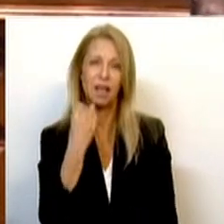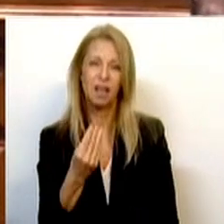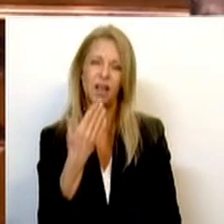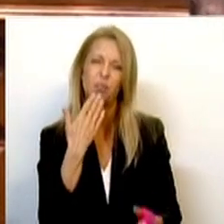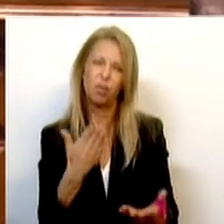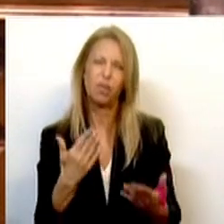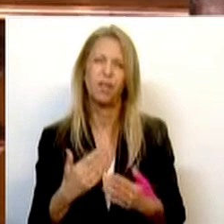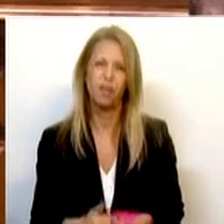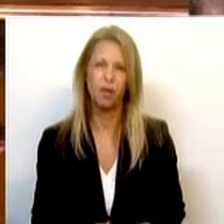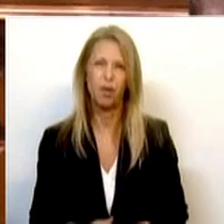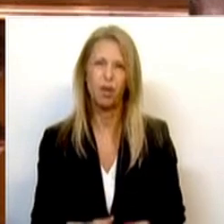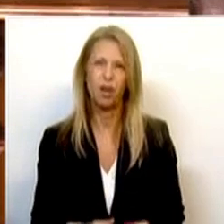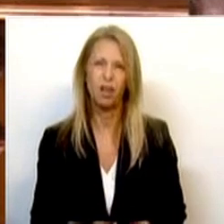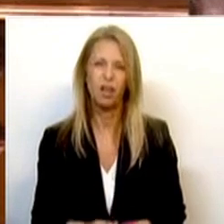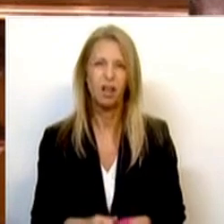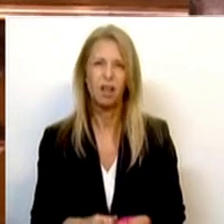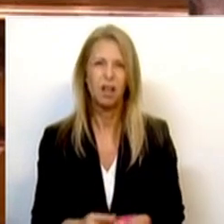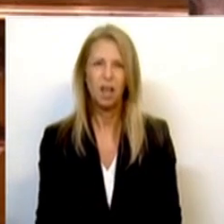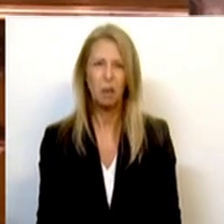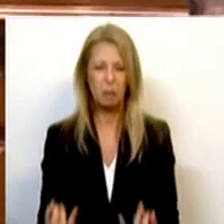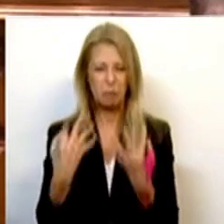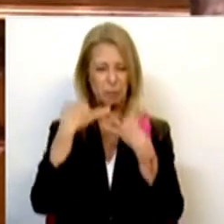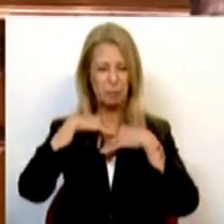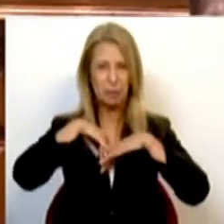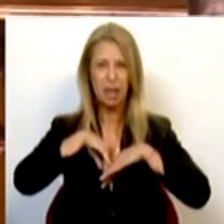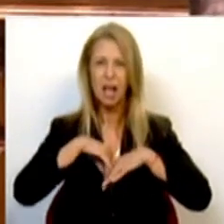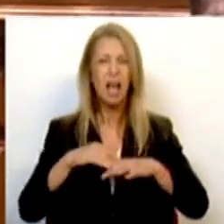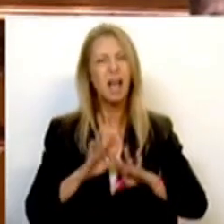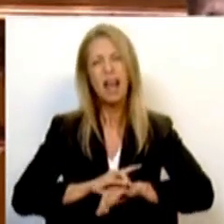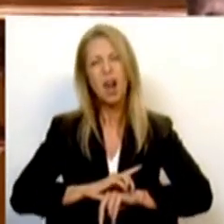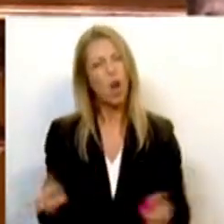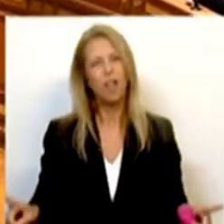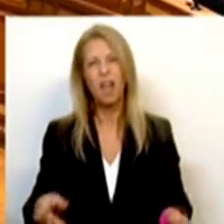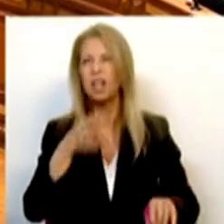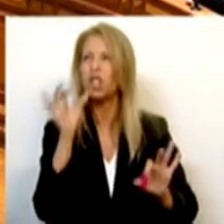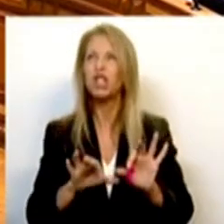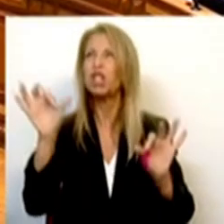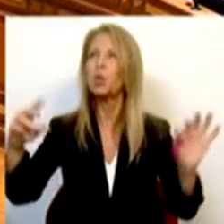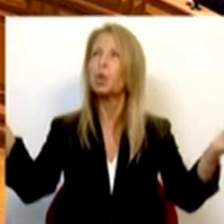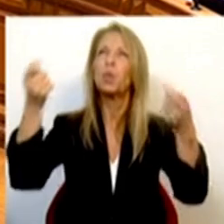favor, não se deixe contaminar por discursos populistas. Mas falemos então,